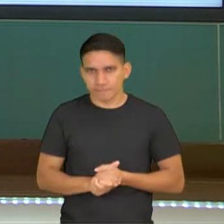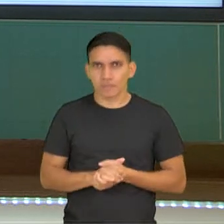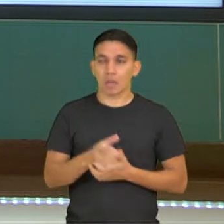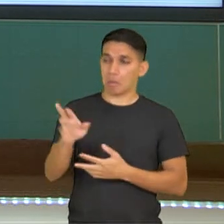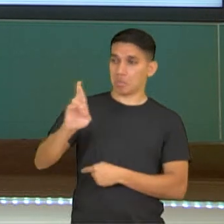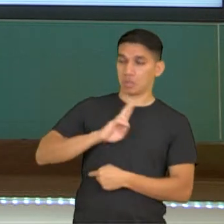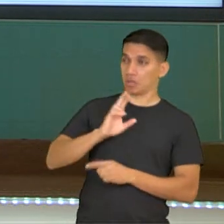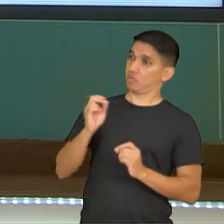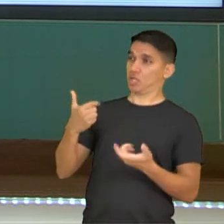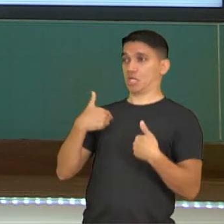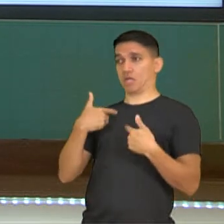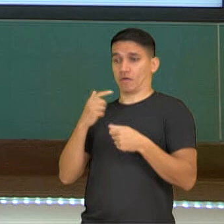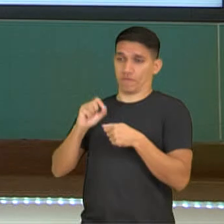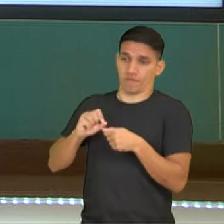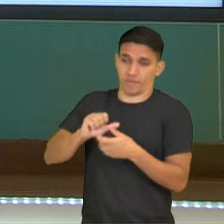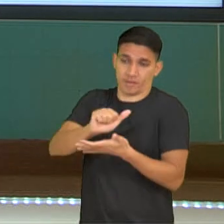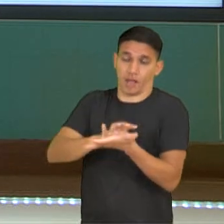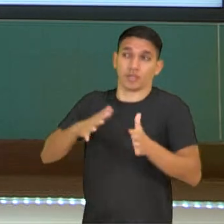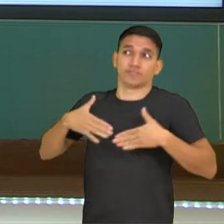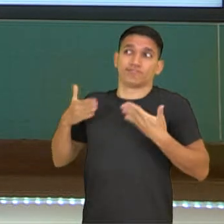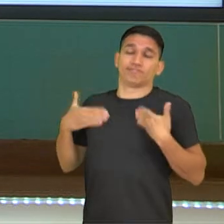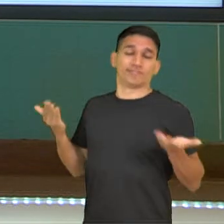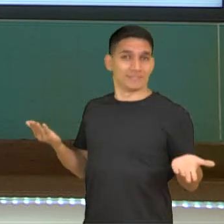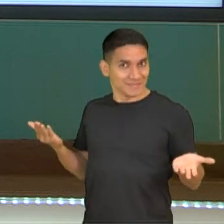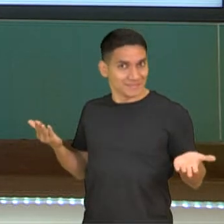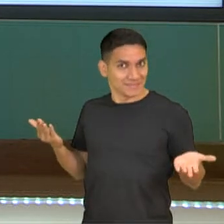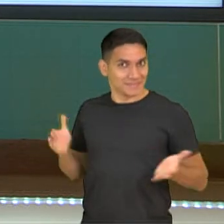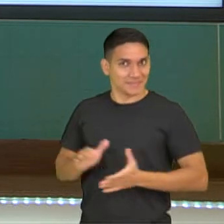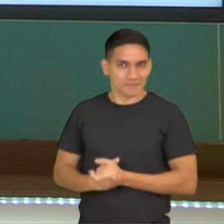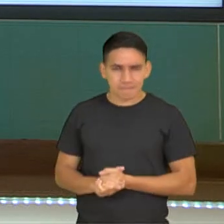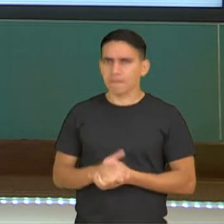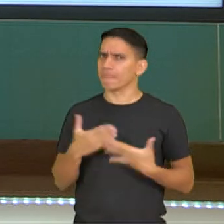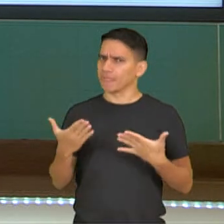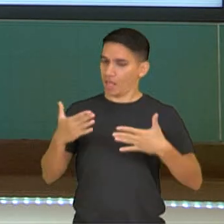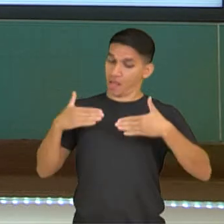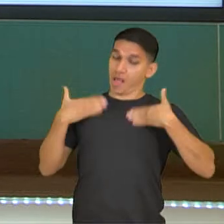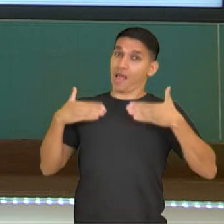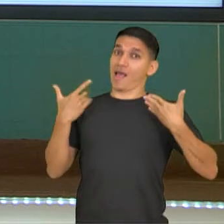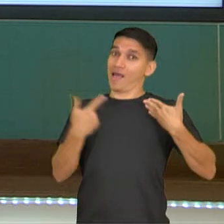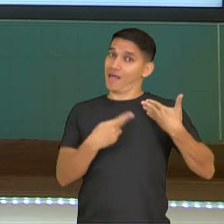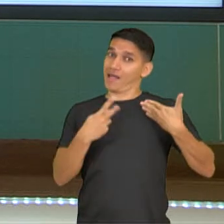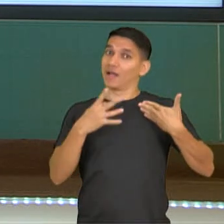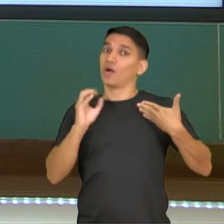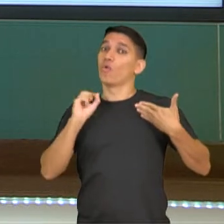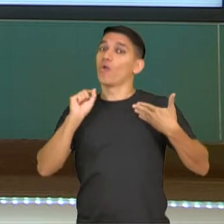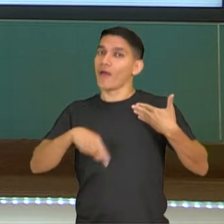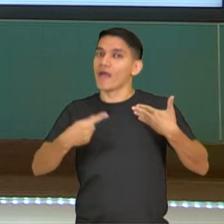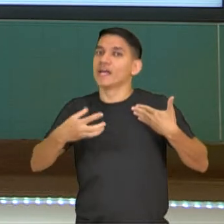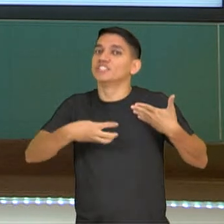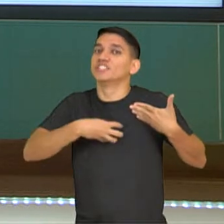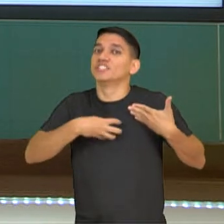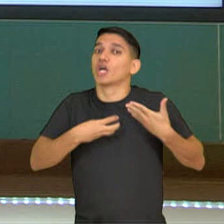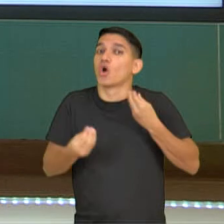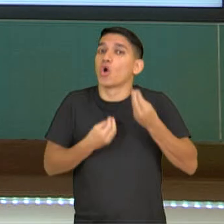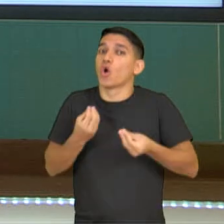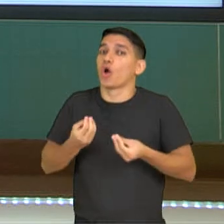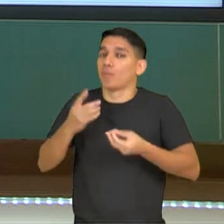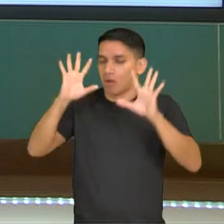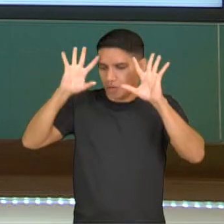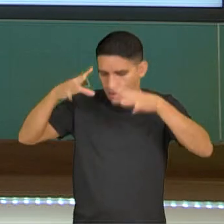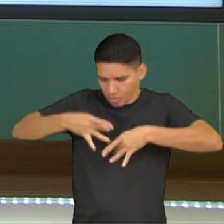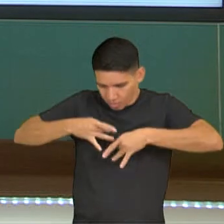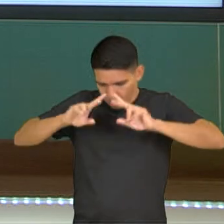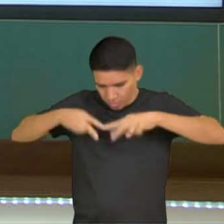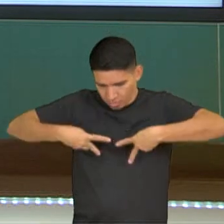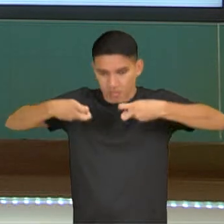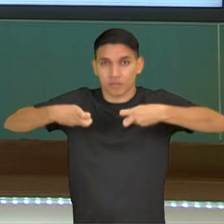dizer, estou fazendo as lições alegremente. Né? Então, alegremente é um modo como a pessoa se identifica. Né?